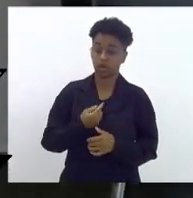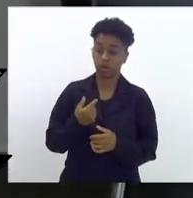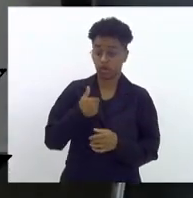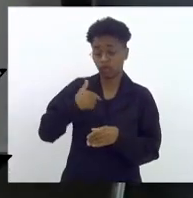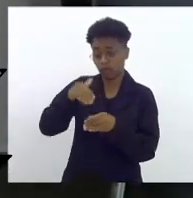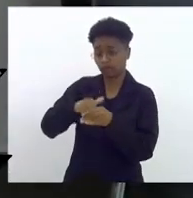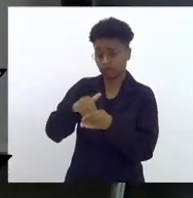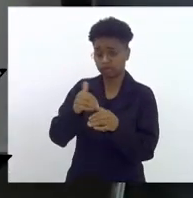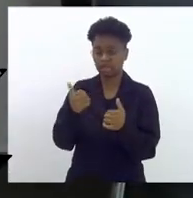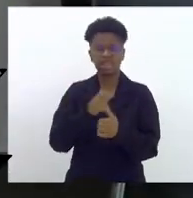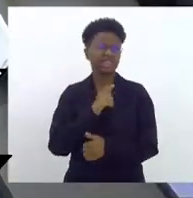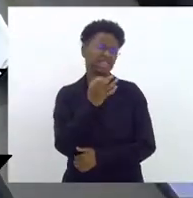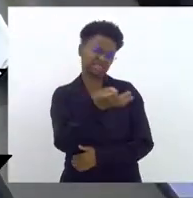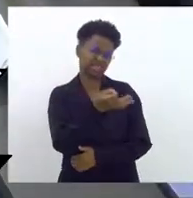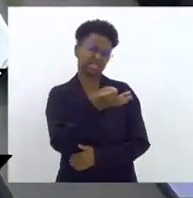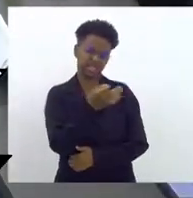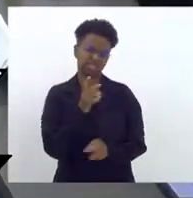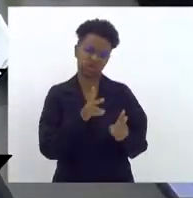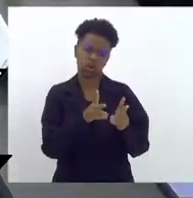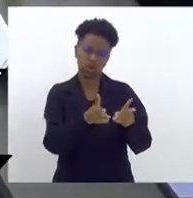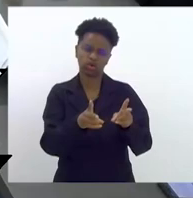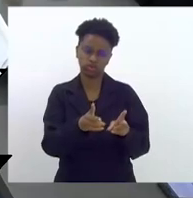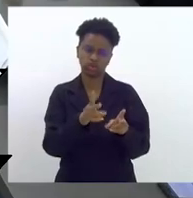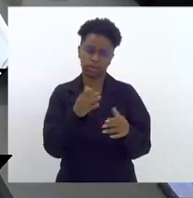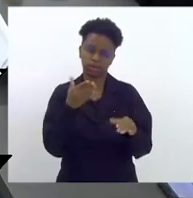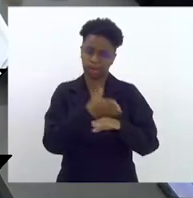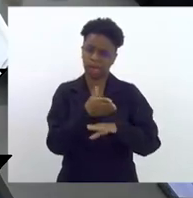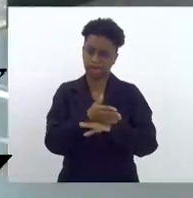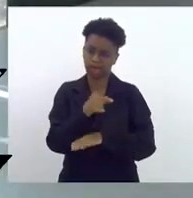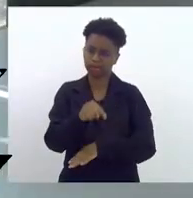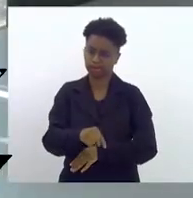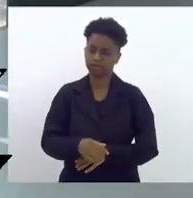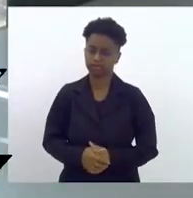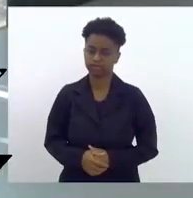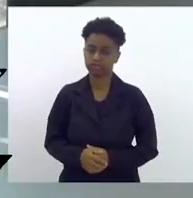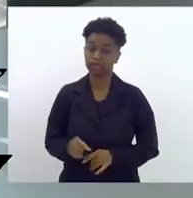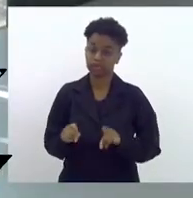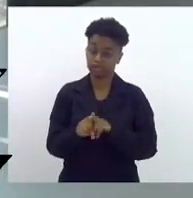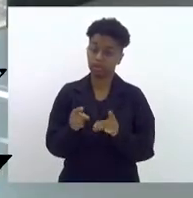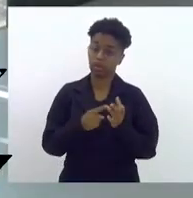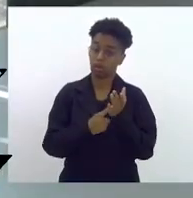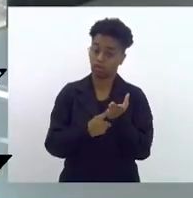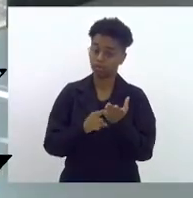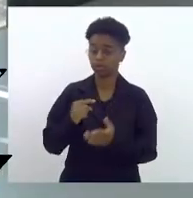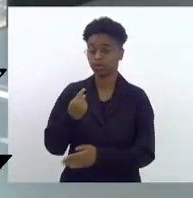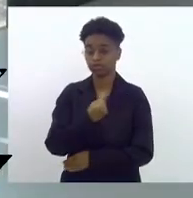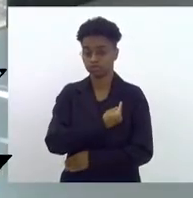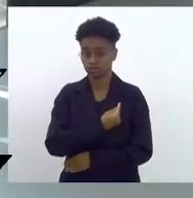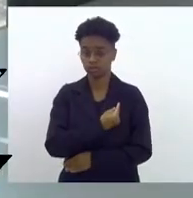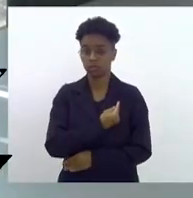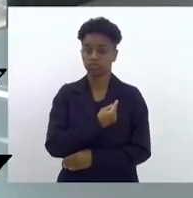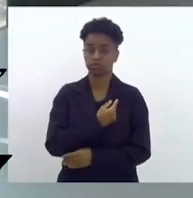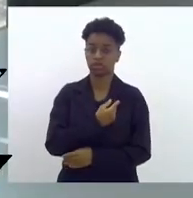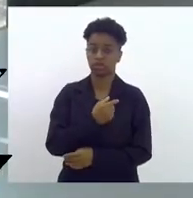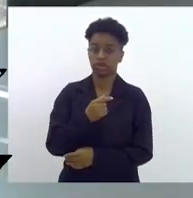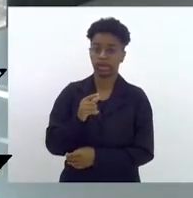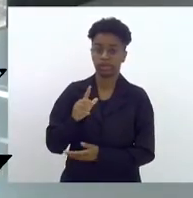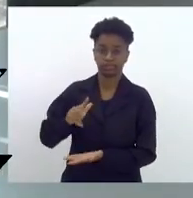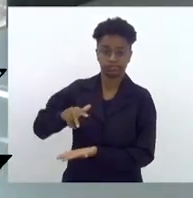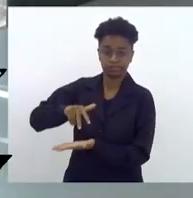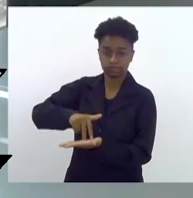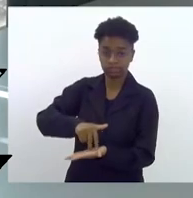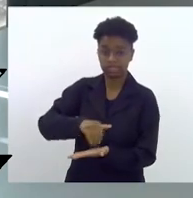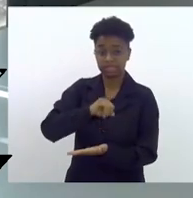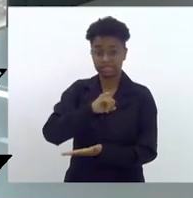certamente estará estará participando e fica o compromisso nosso aqui também de dos titulares caso